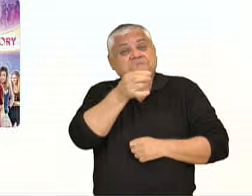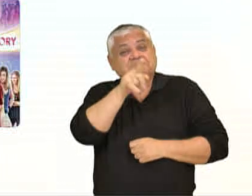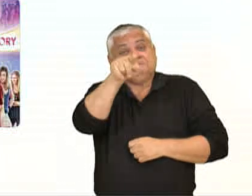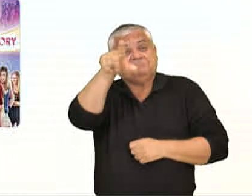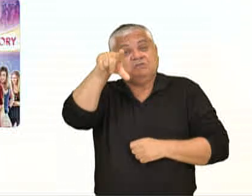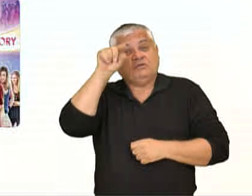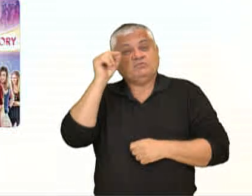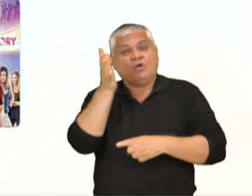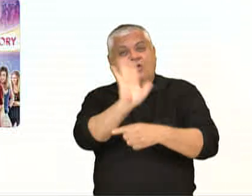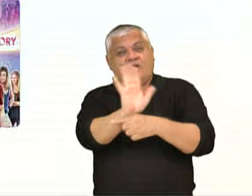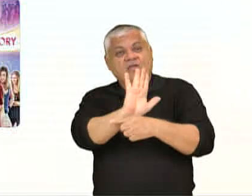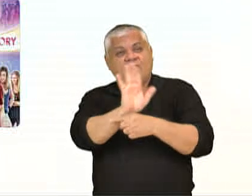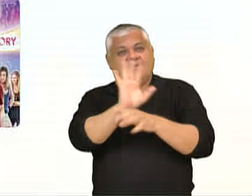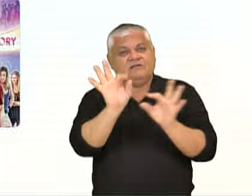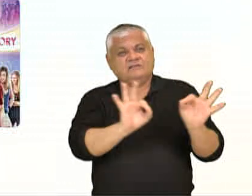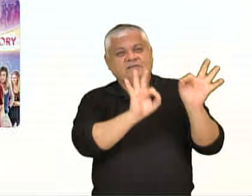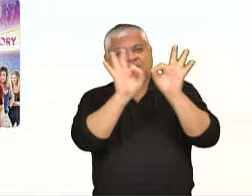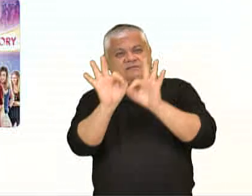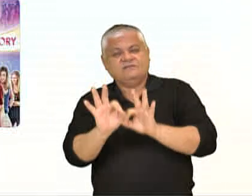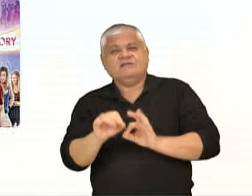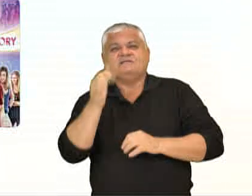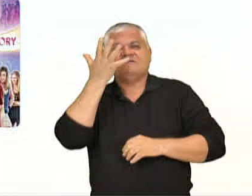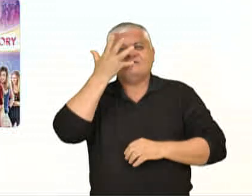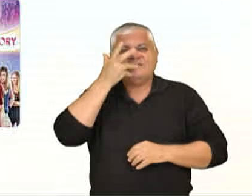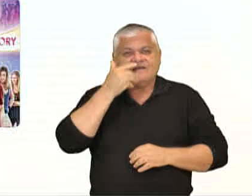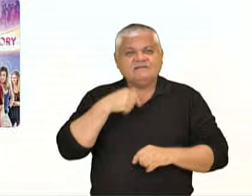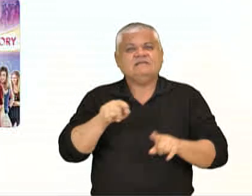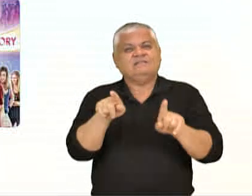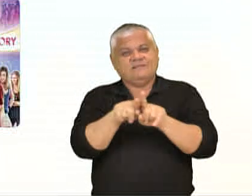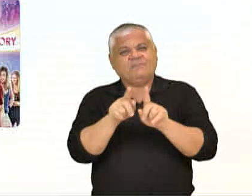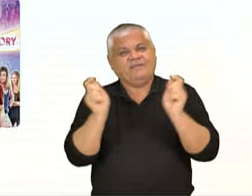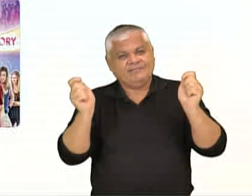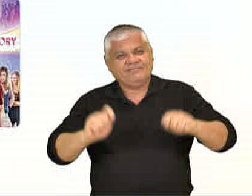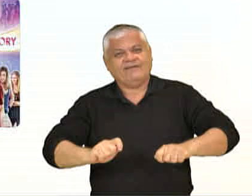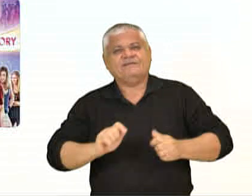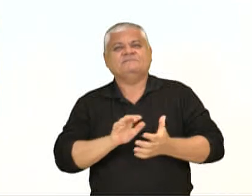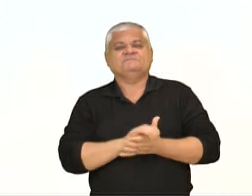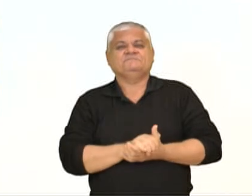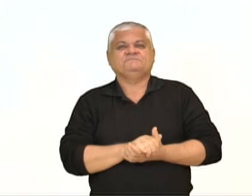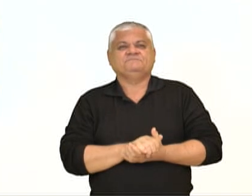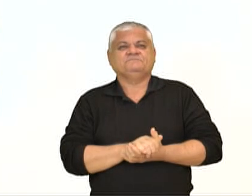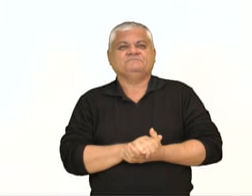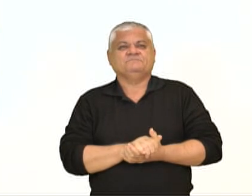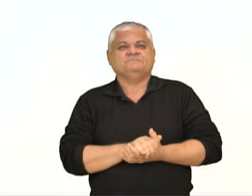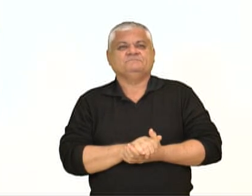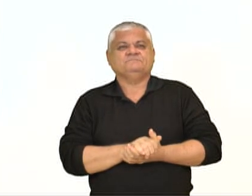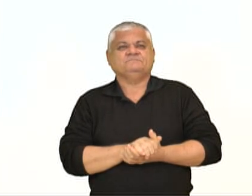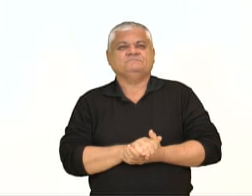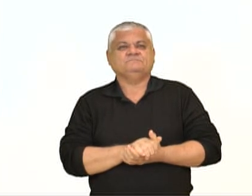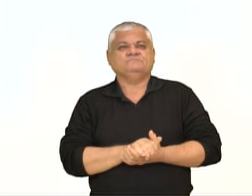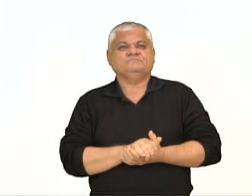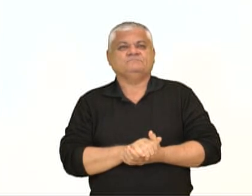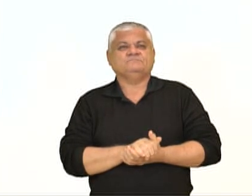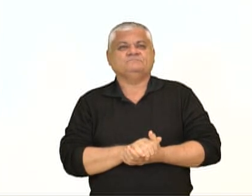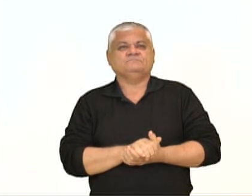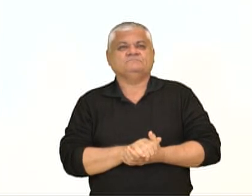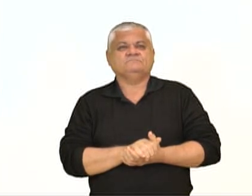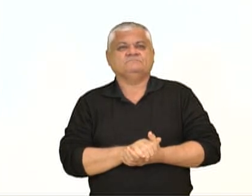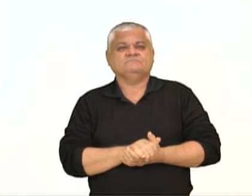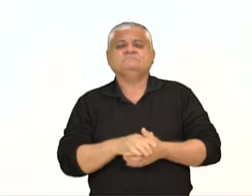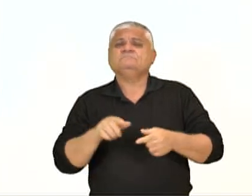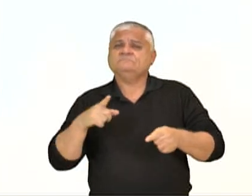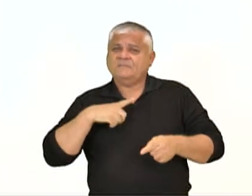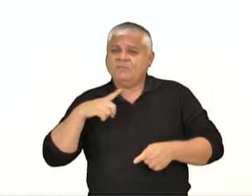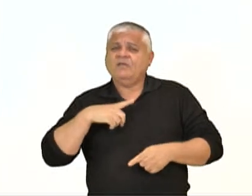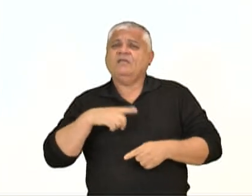vocês assistirem. Tem até com criança, quiser assistir com a irmãzinha aí, fica a dica para vocês. E também os games, né? Eu